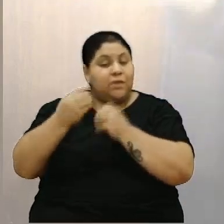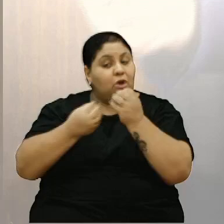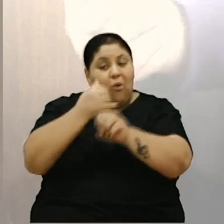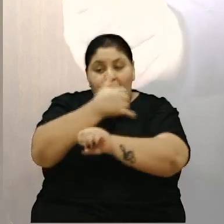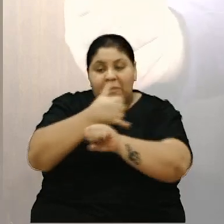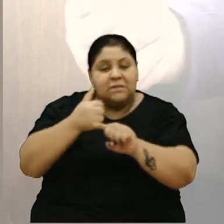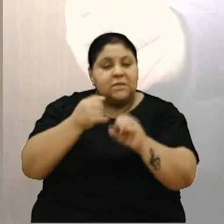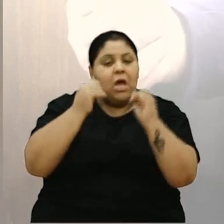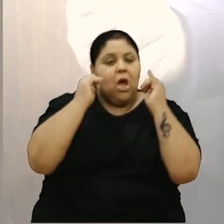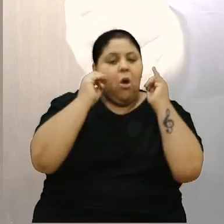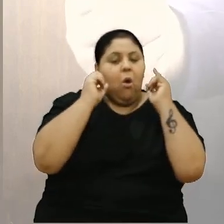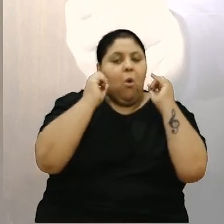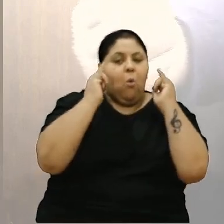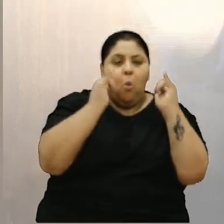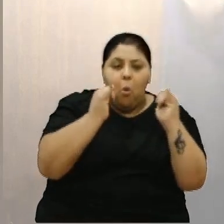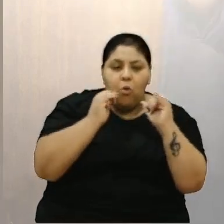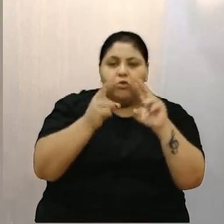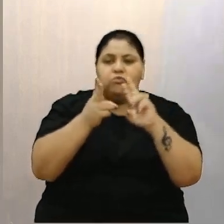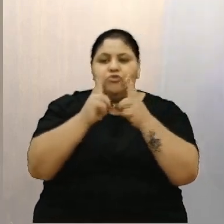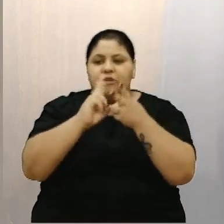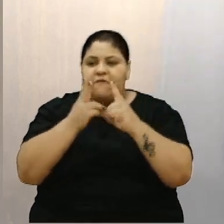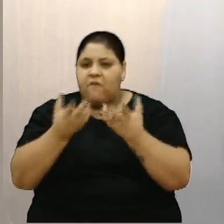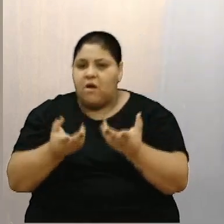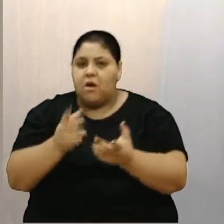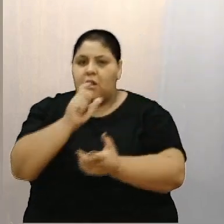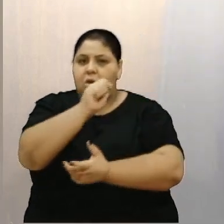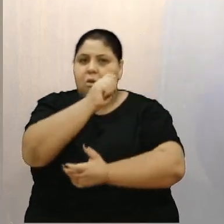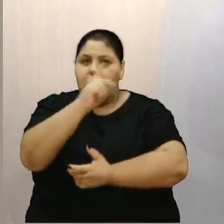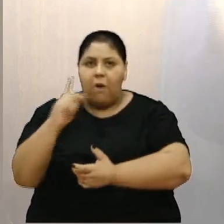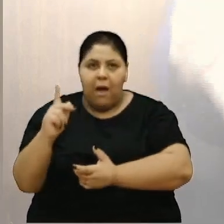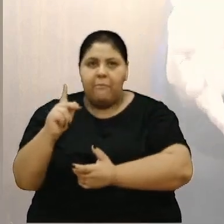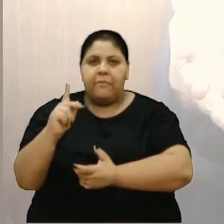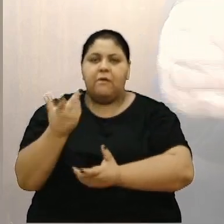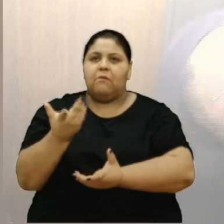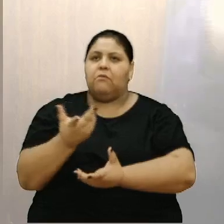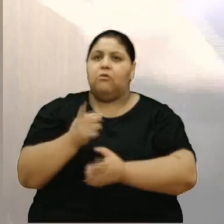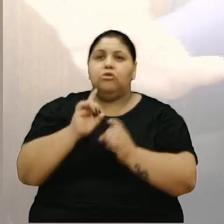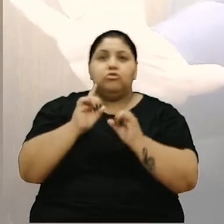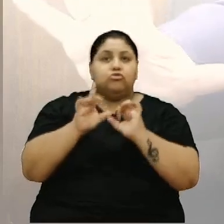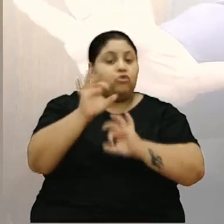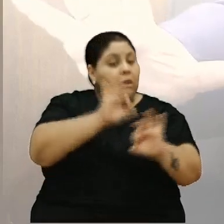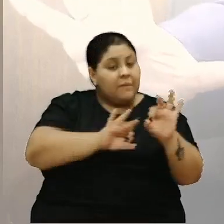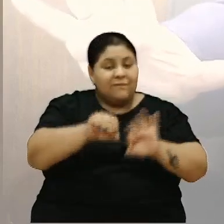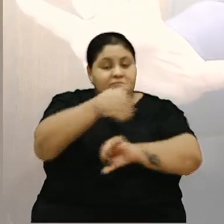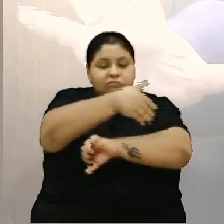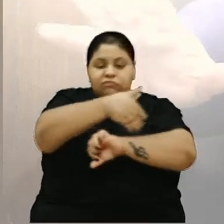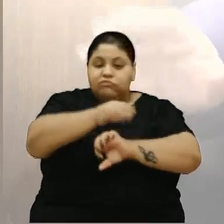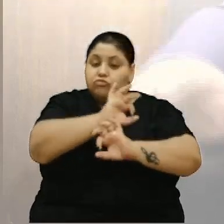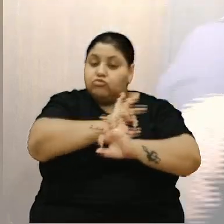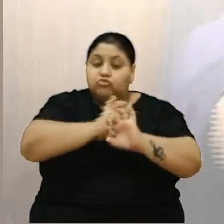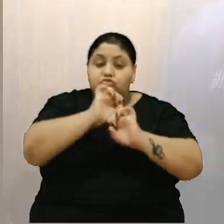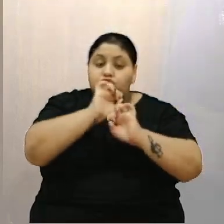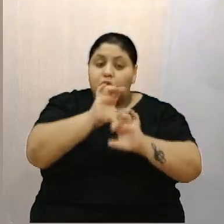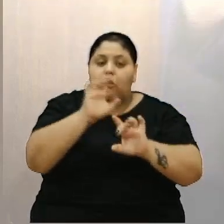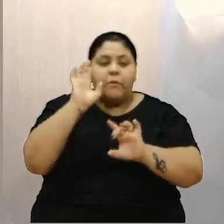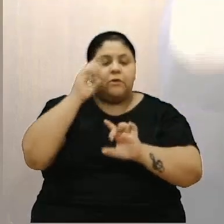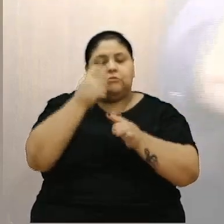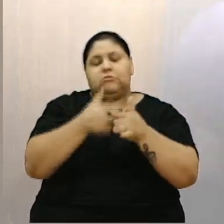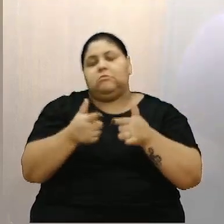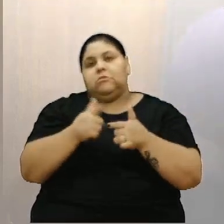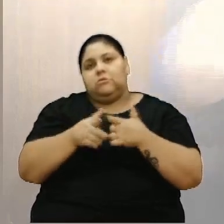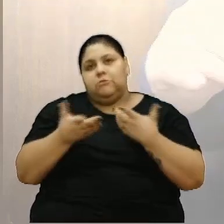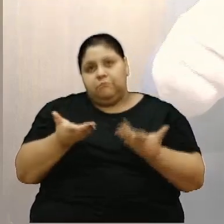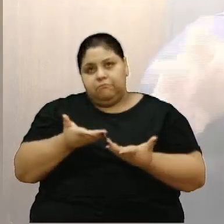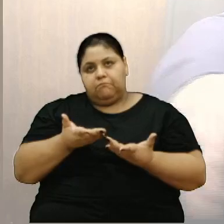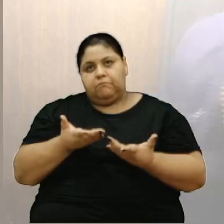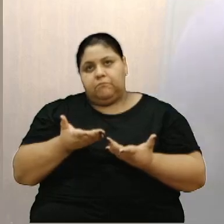passar, tem a van escolar. E só a pavimentação lá para resolver mesmo o problema, só a pavimentação. E aí, acaba que